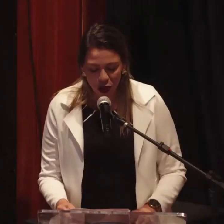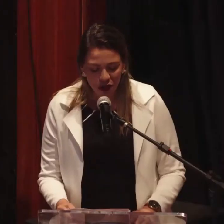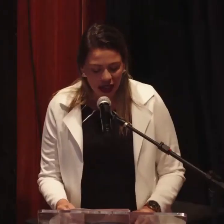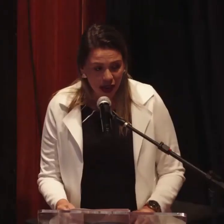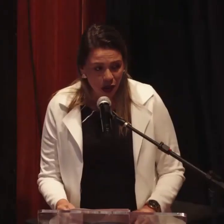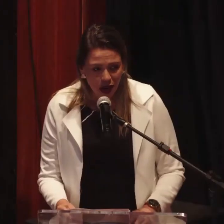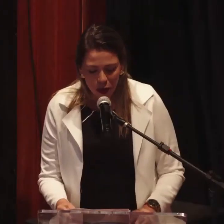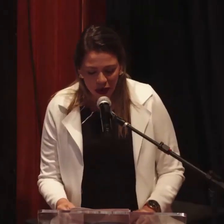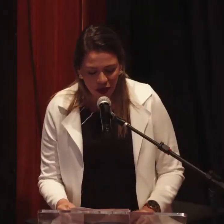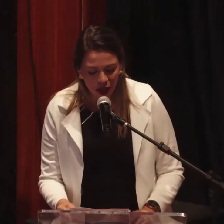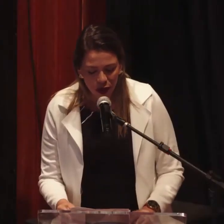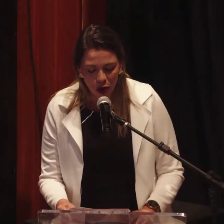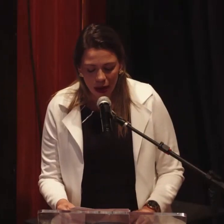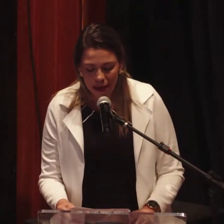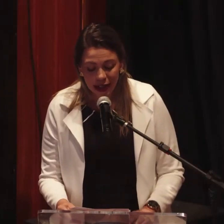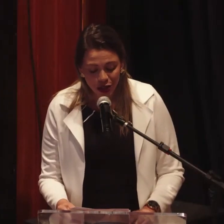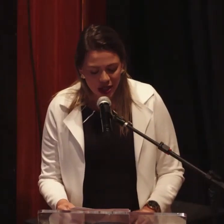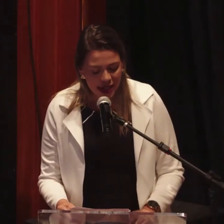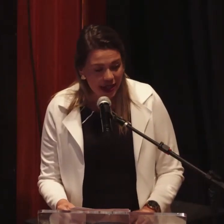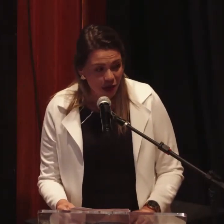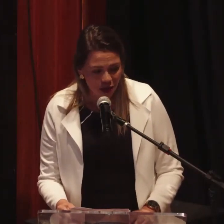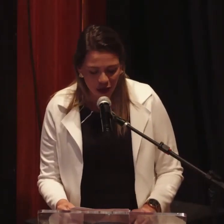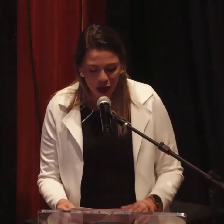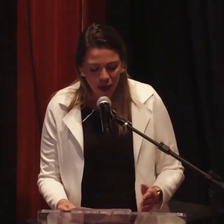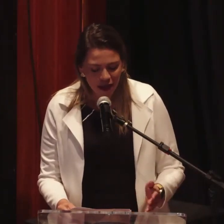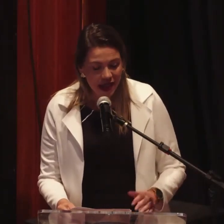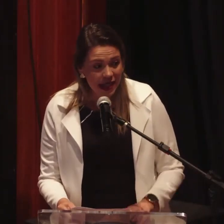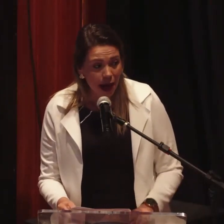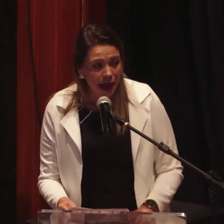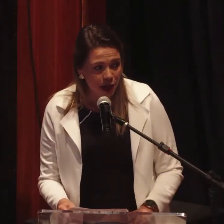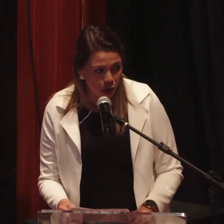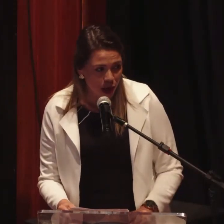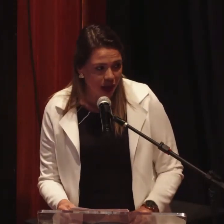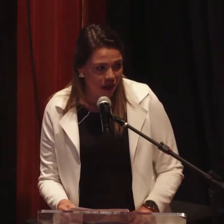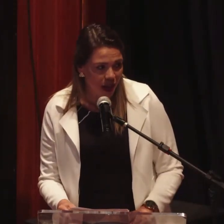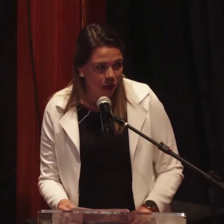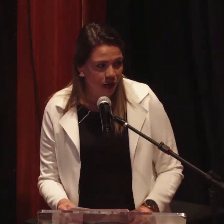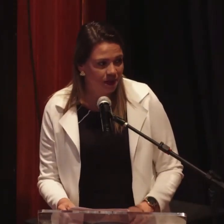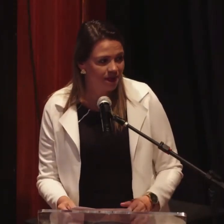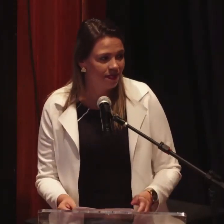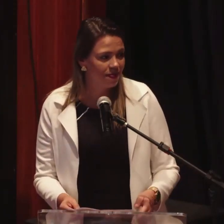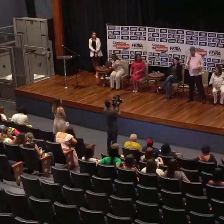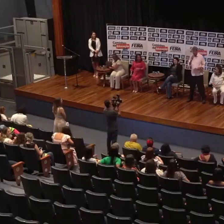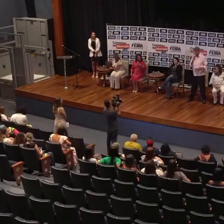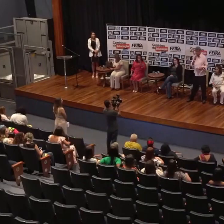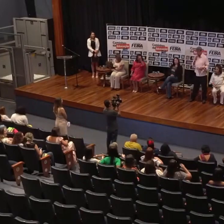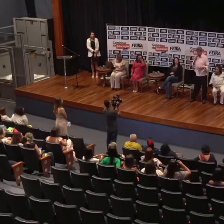Gostaria de convidar agora o prefeito Cobé Martins da Silva Filho para fazer a abertura do evento.